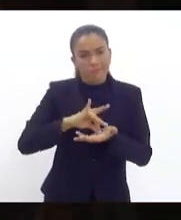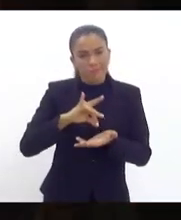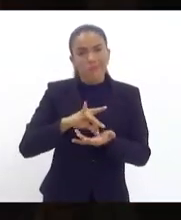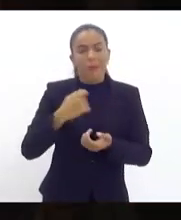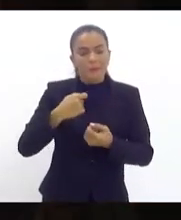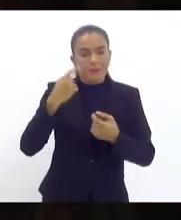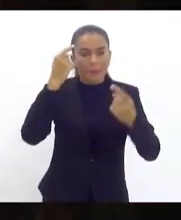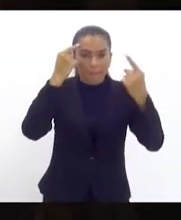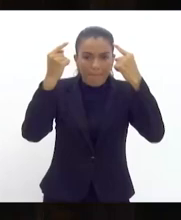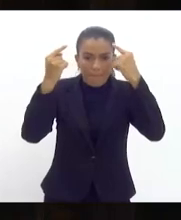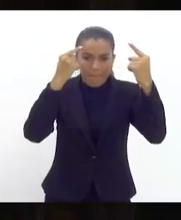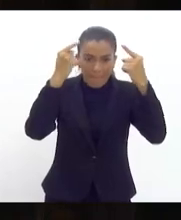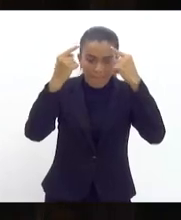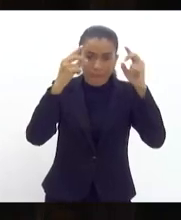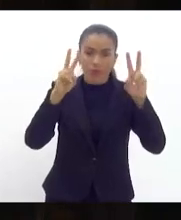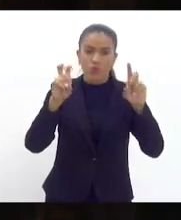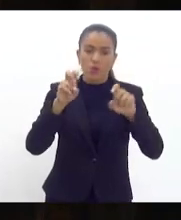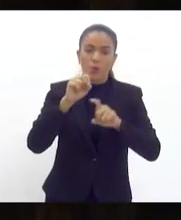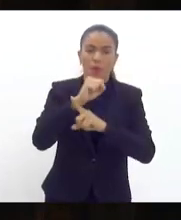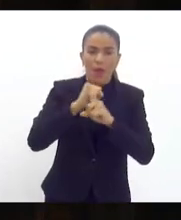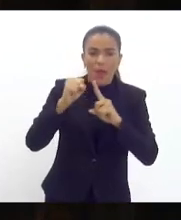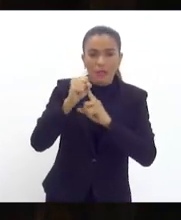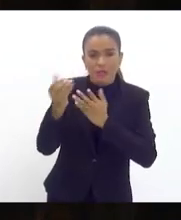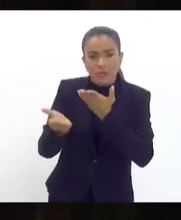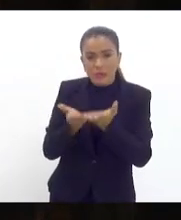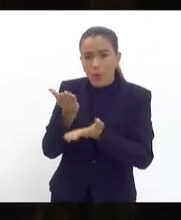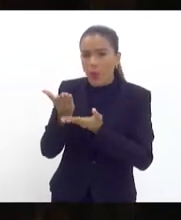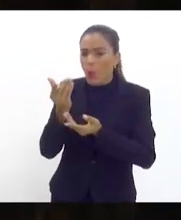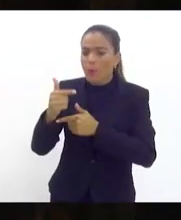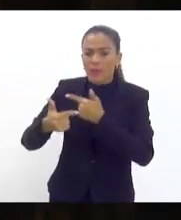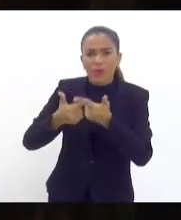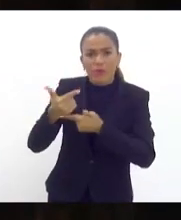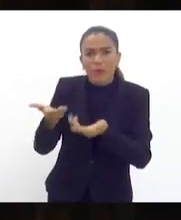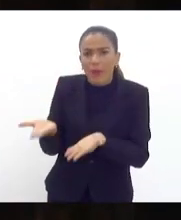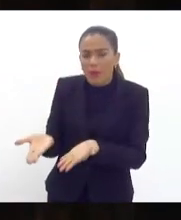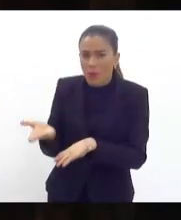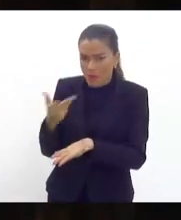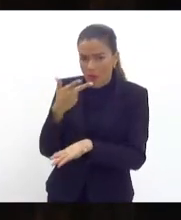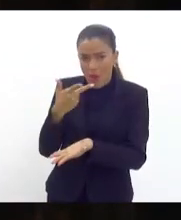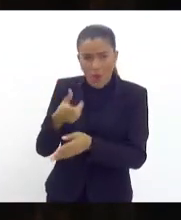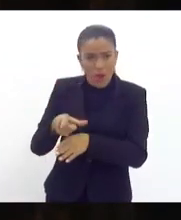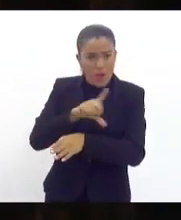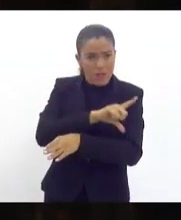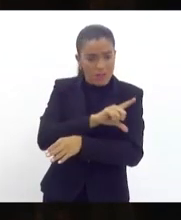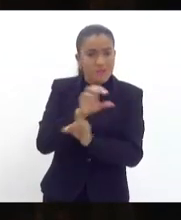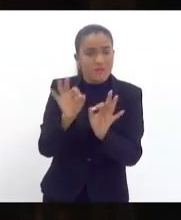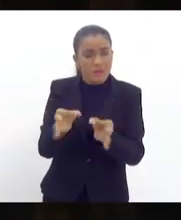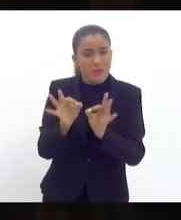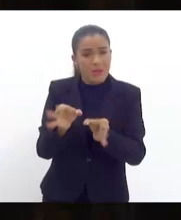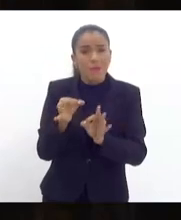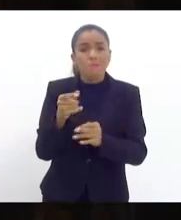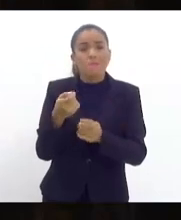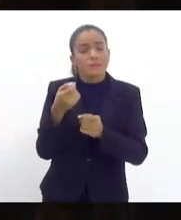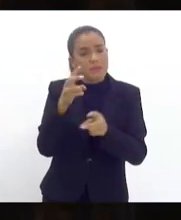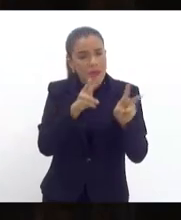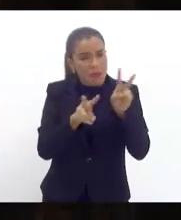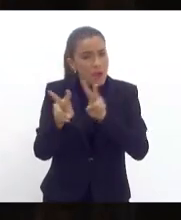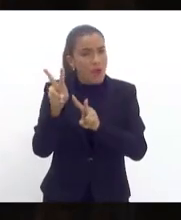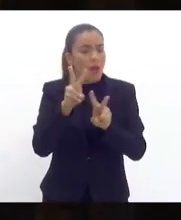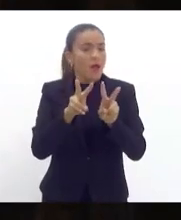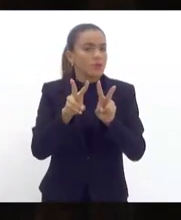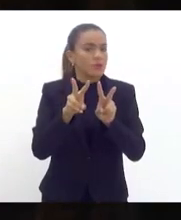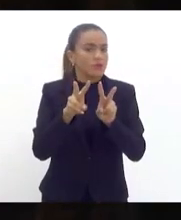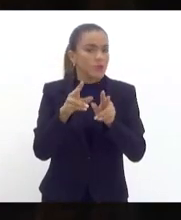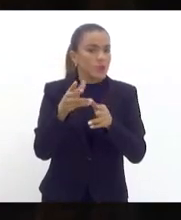pensado essa questão da assistência social como está sendo feito realmente como aqui foi dito nessa casa isso tem que ser olhado com muito carinho